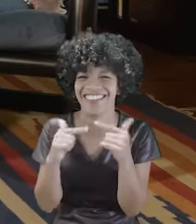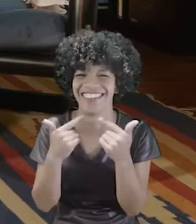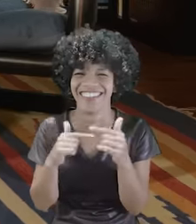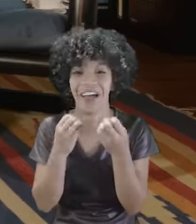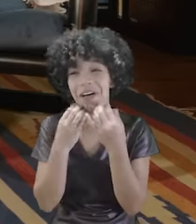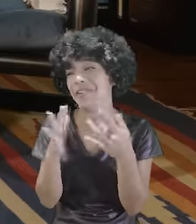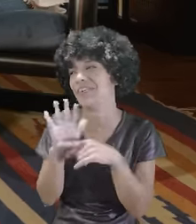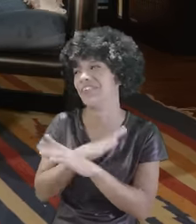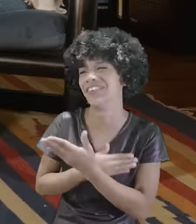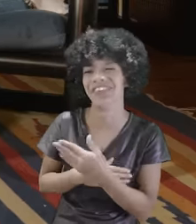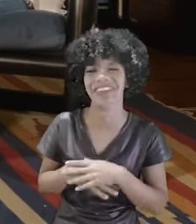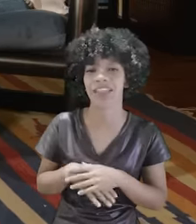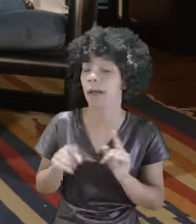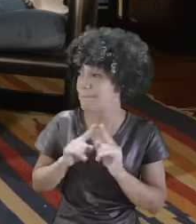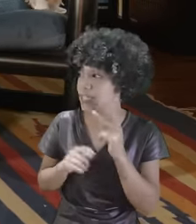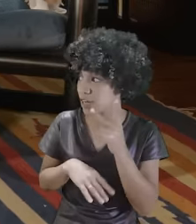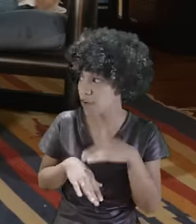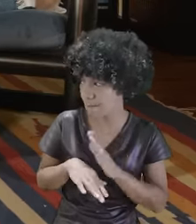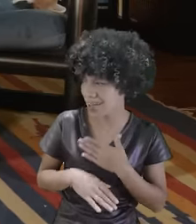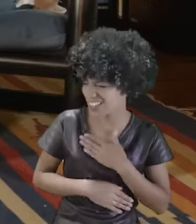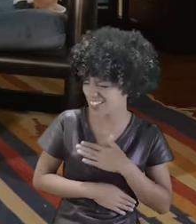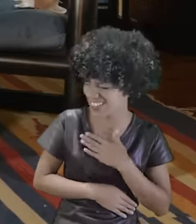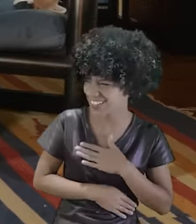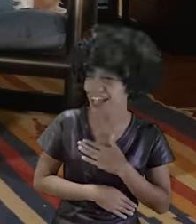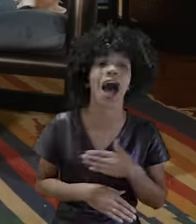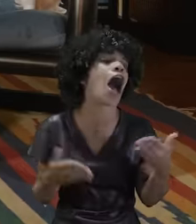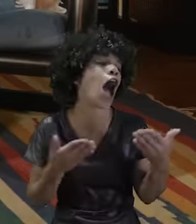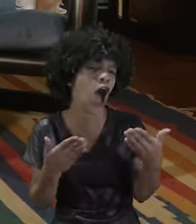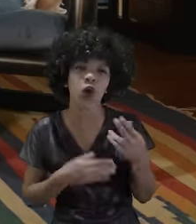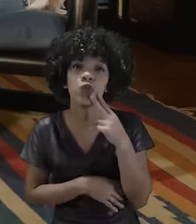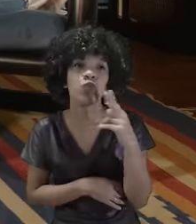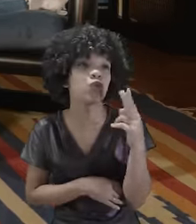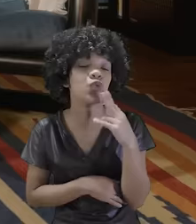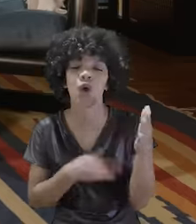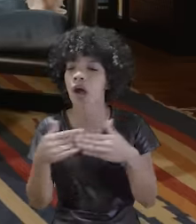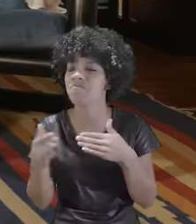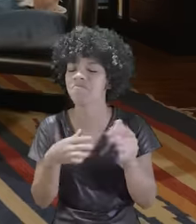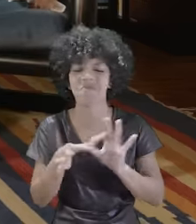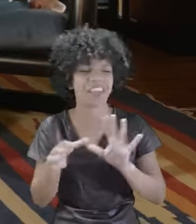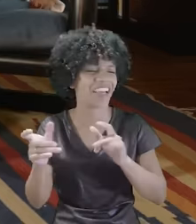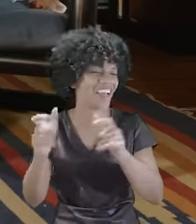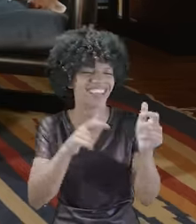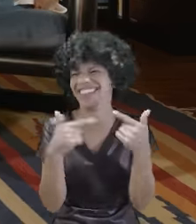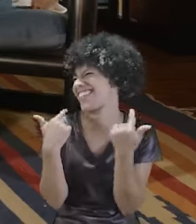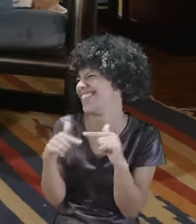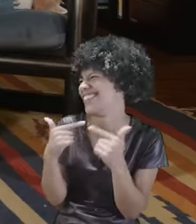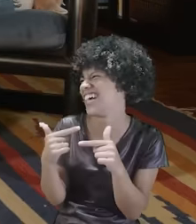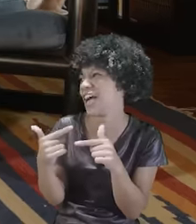perguntar boa mas ele fuma mais tranquilo né agora mais qualquer lugar